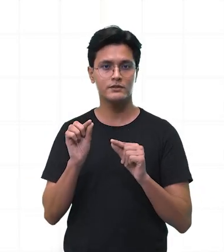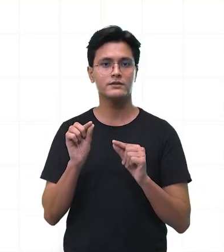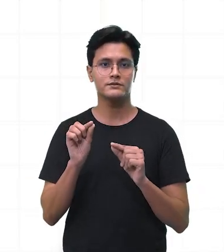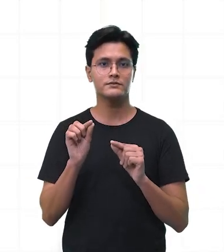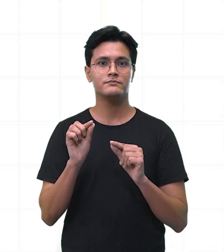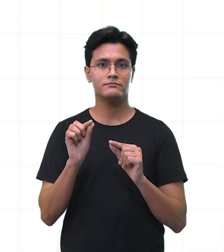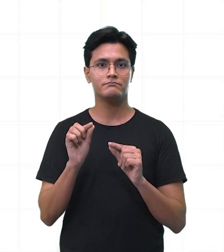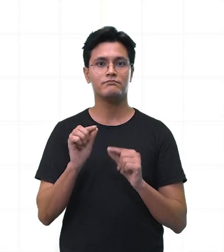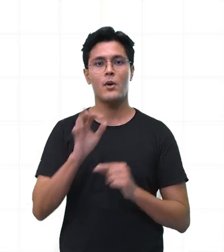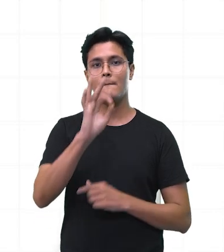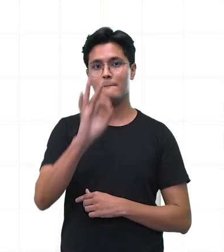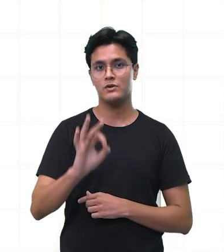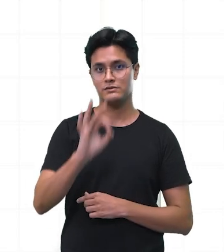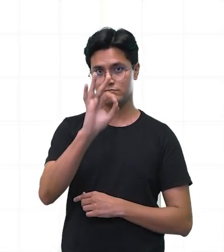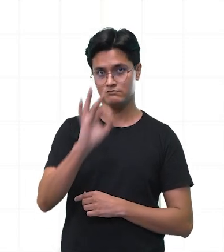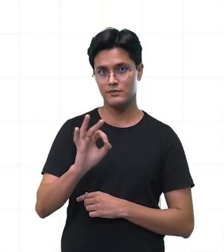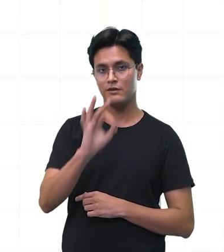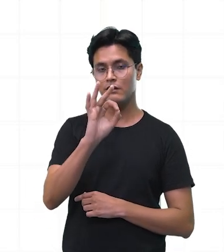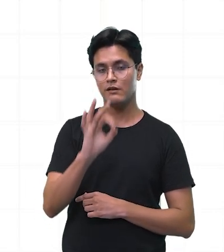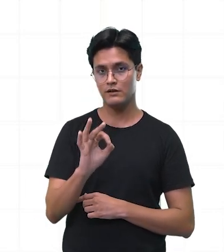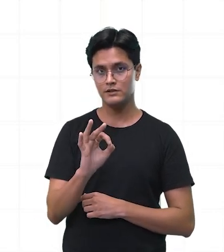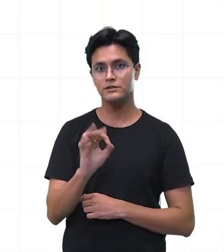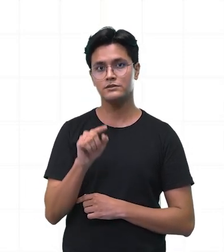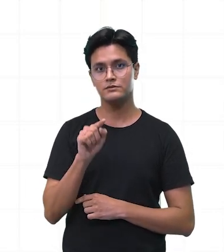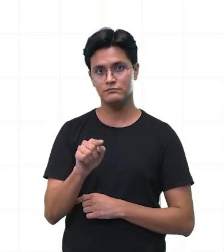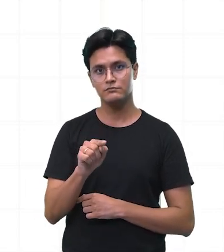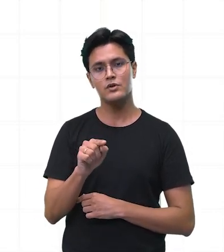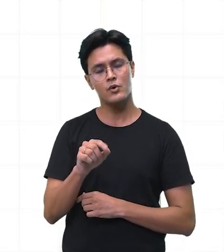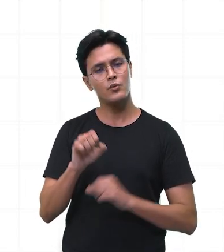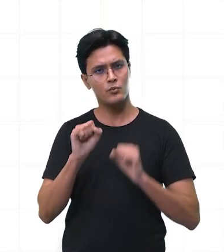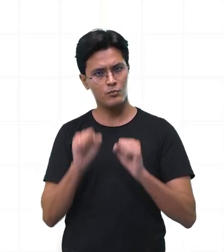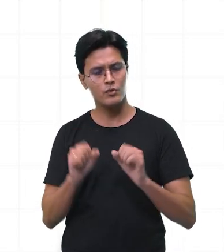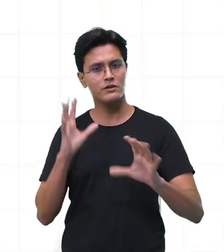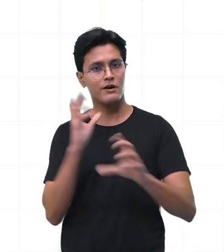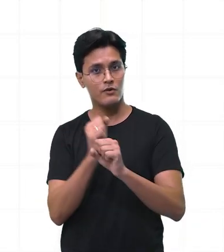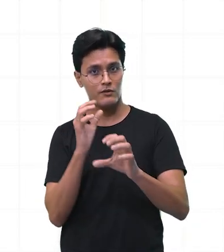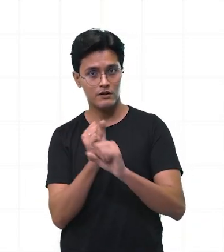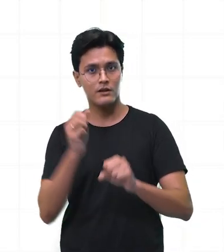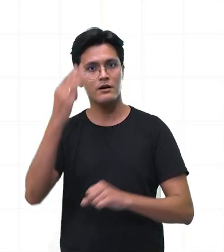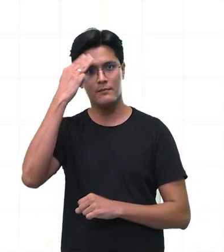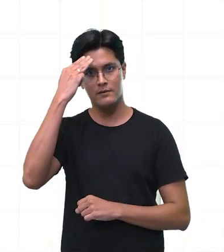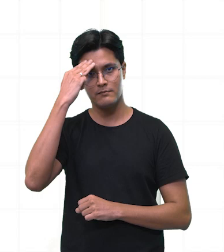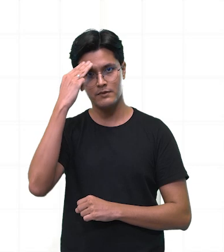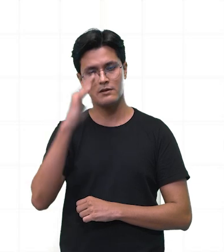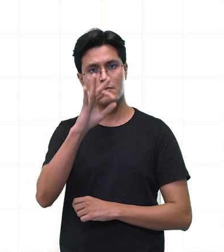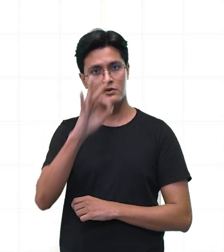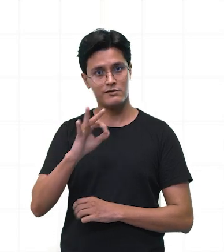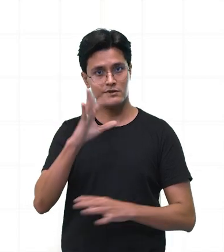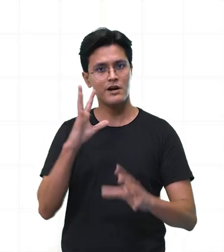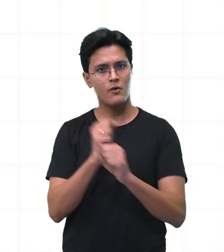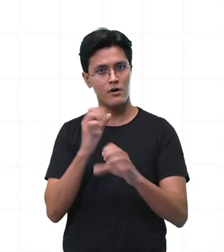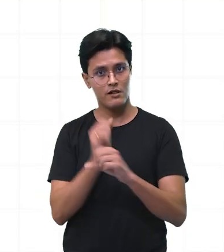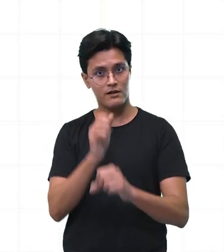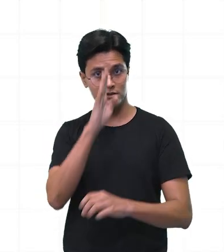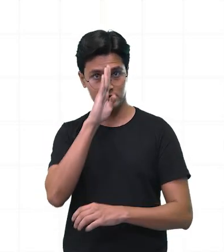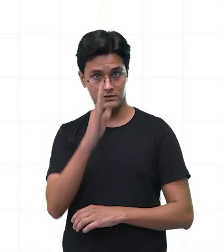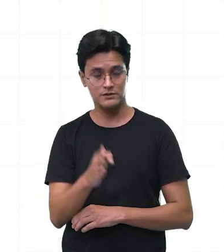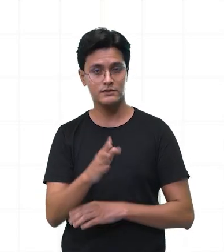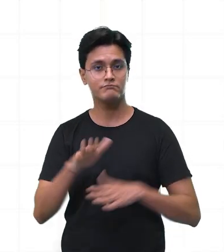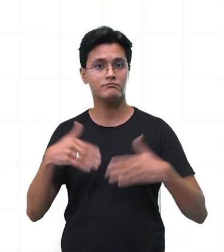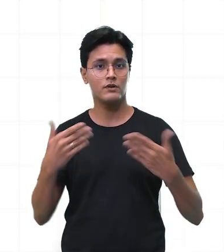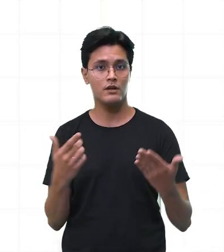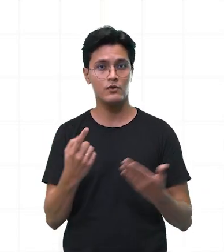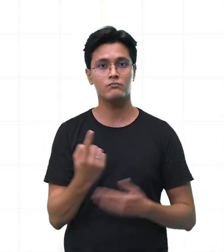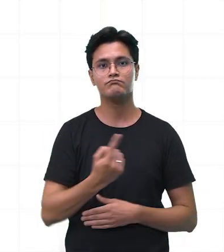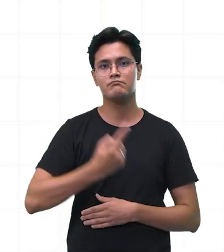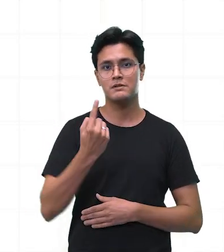Que são as porcentagens que a gente diz que pode fazer de cálculo mental, tá? Essas porcentagens diretas. Então, primeiro,